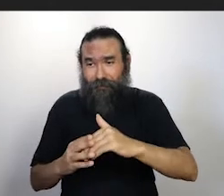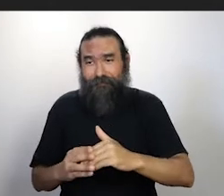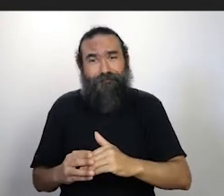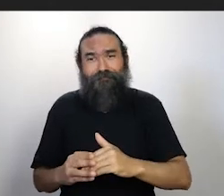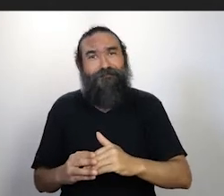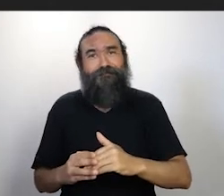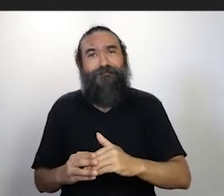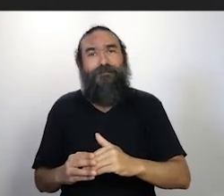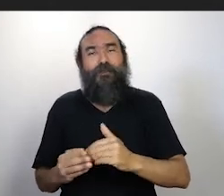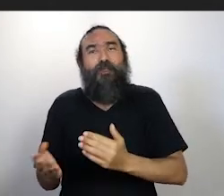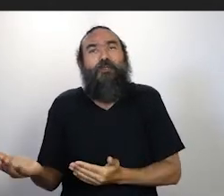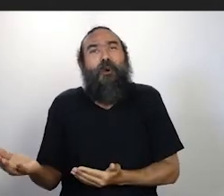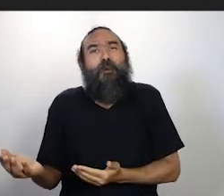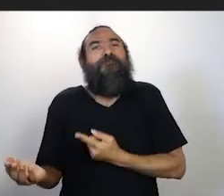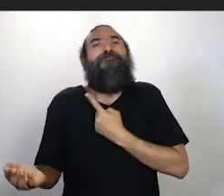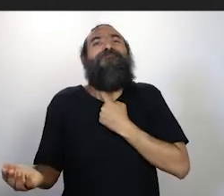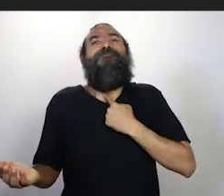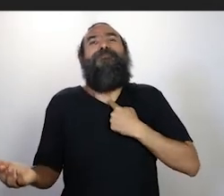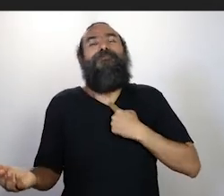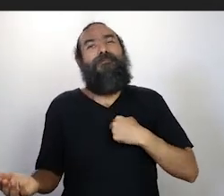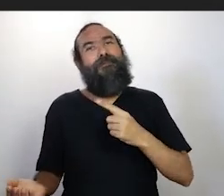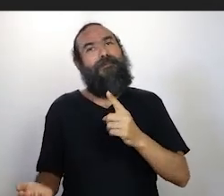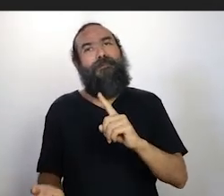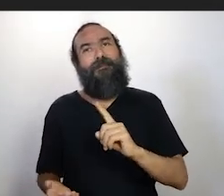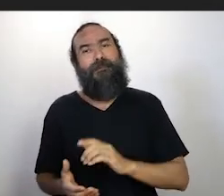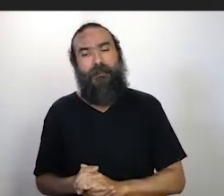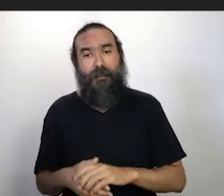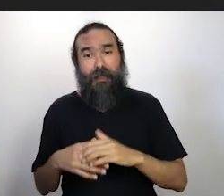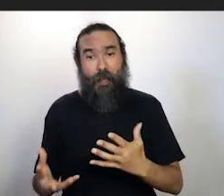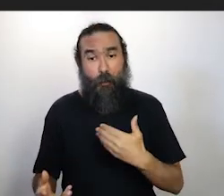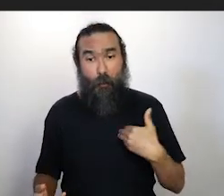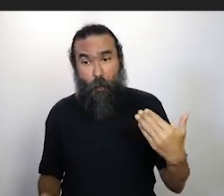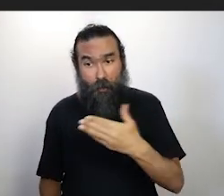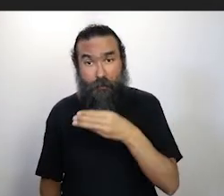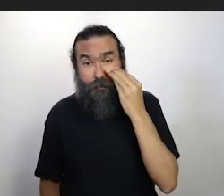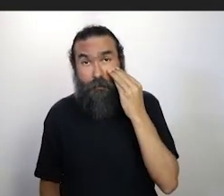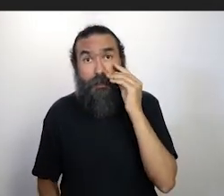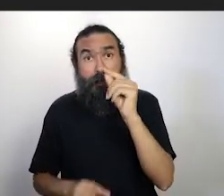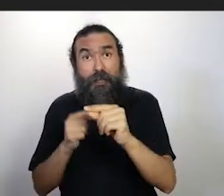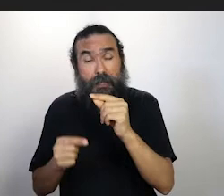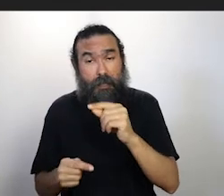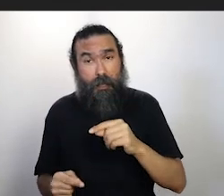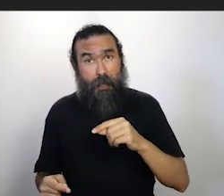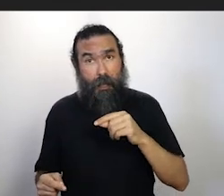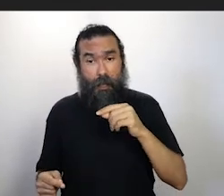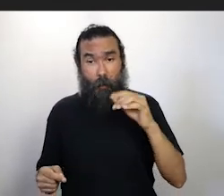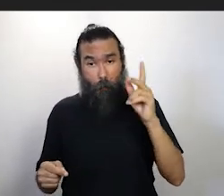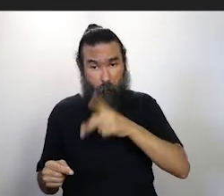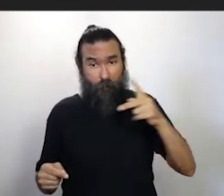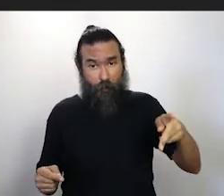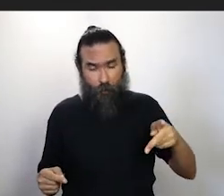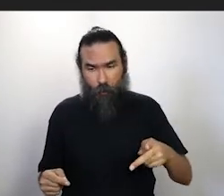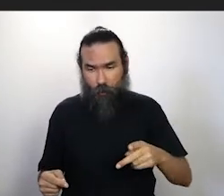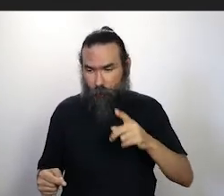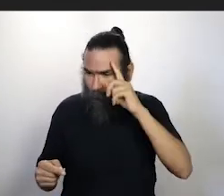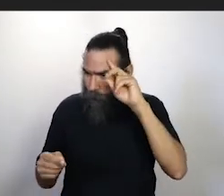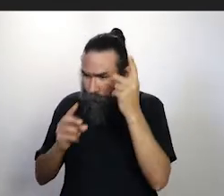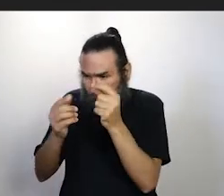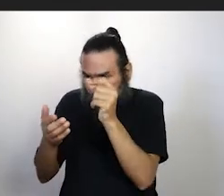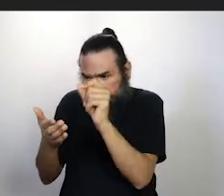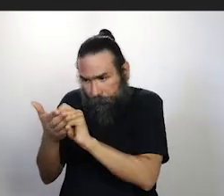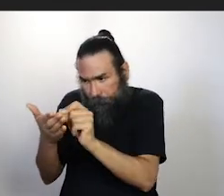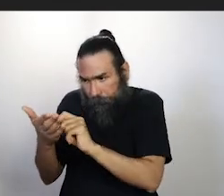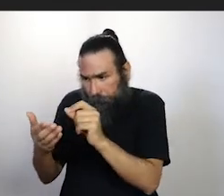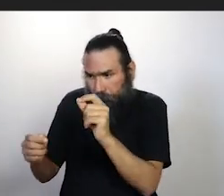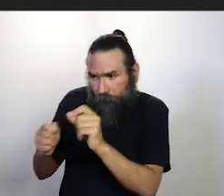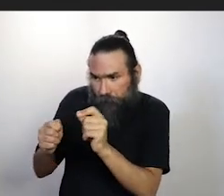percebeu que não basta só você criar o conteúdo e disponibilizar, mas você